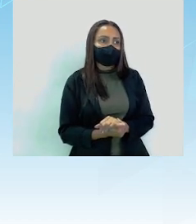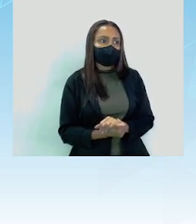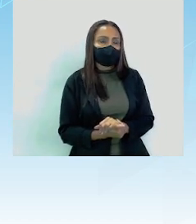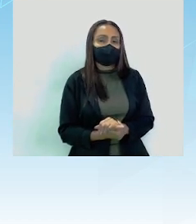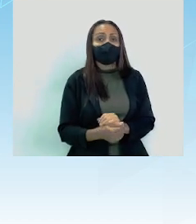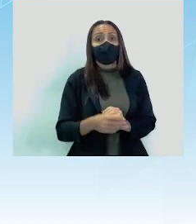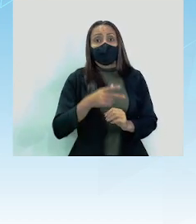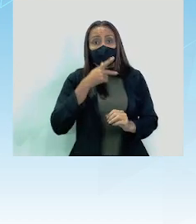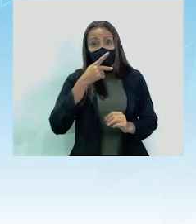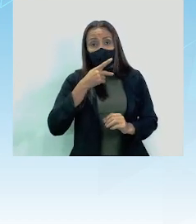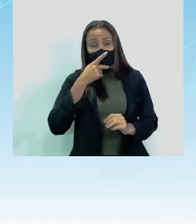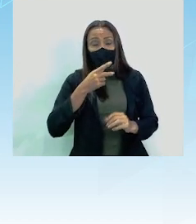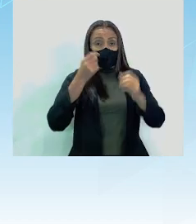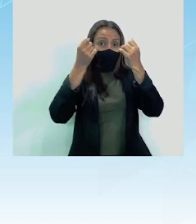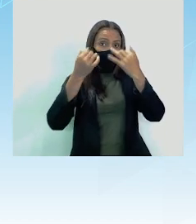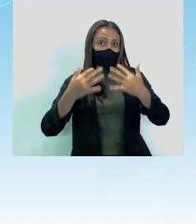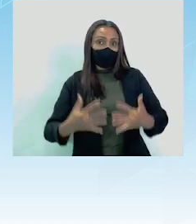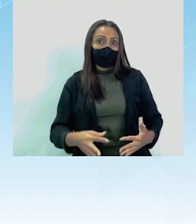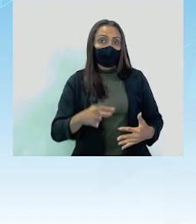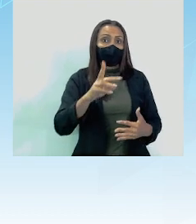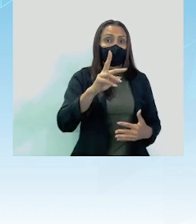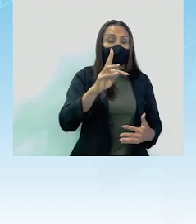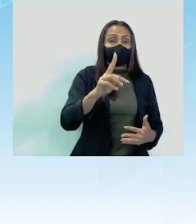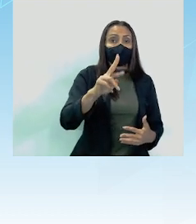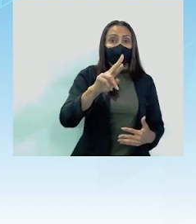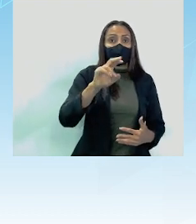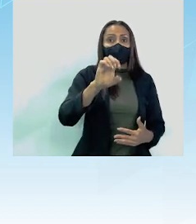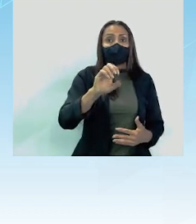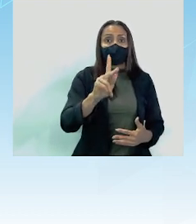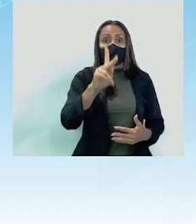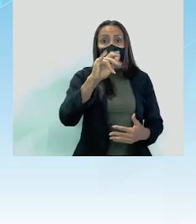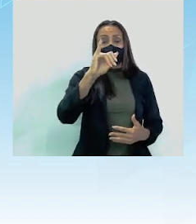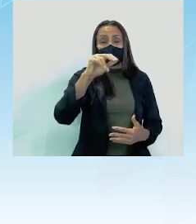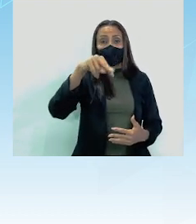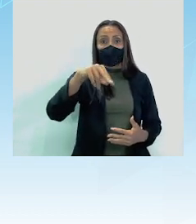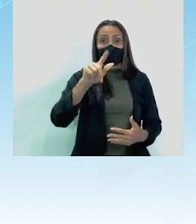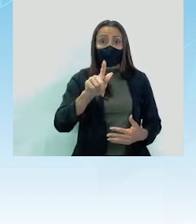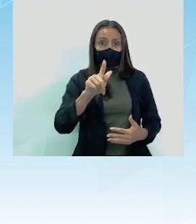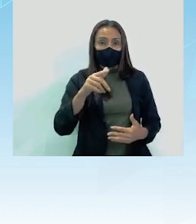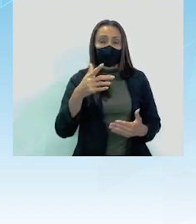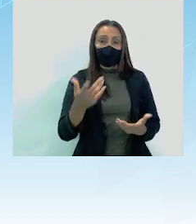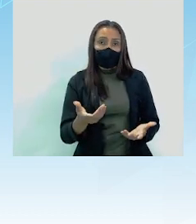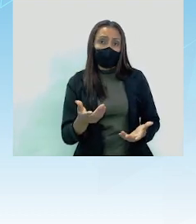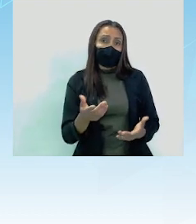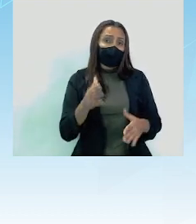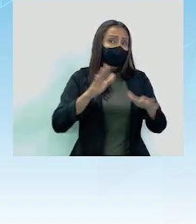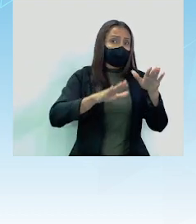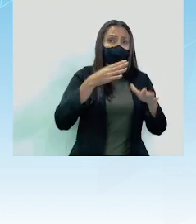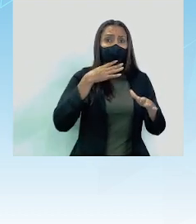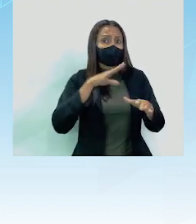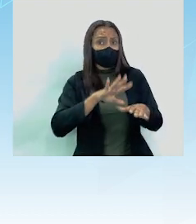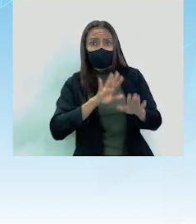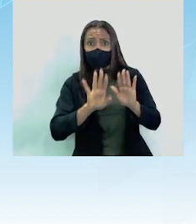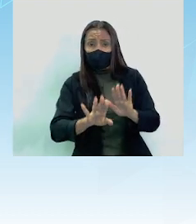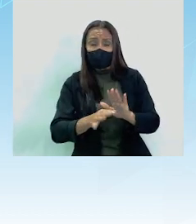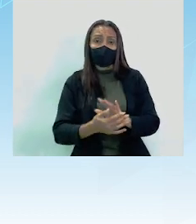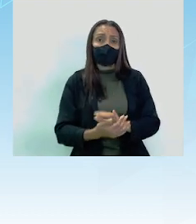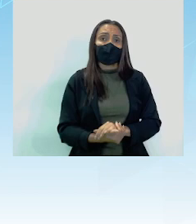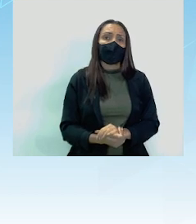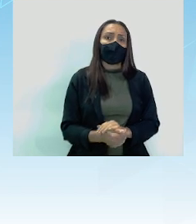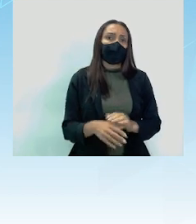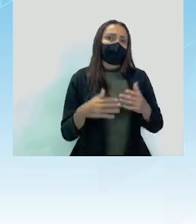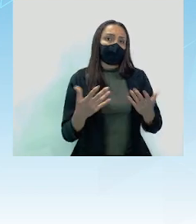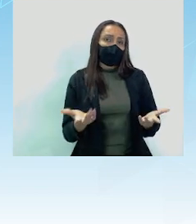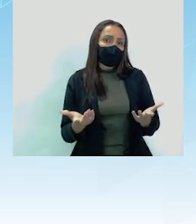Falando do trekking, tá? Que pode ser que não seja tão conhecido ou talvez seja conhecido, mas com um outro nome, tá? Que seria,